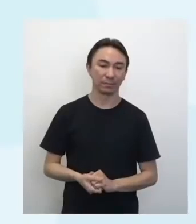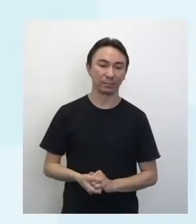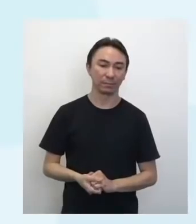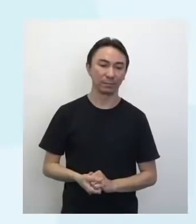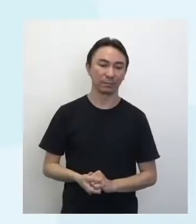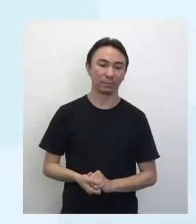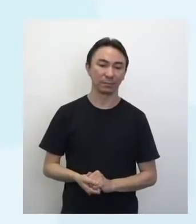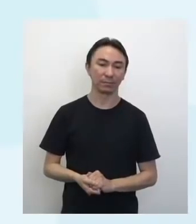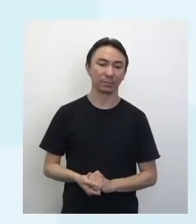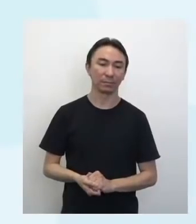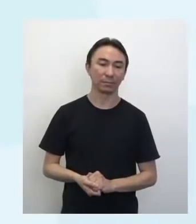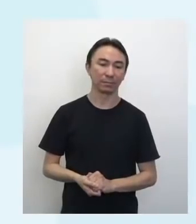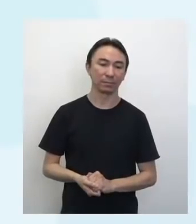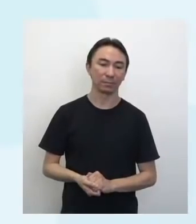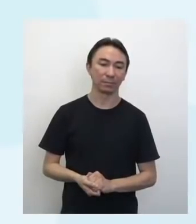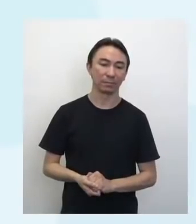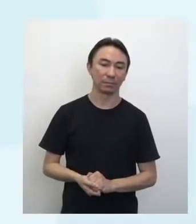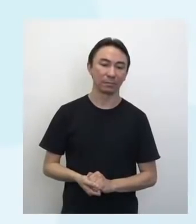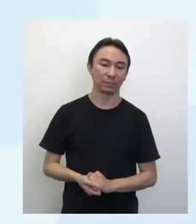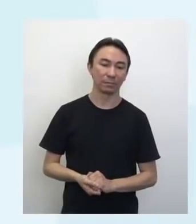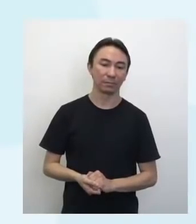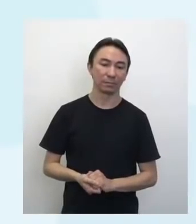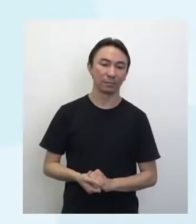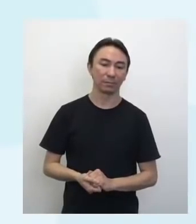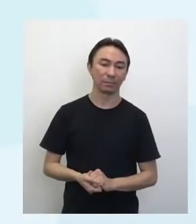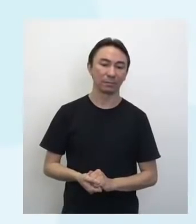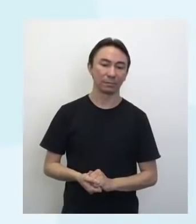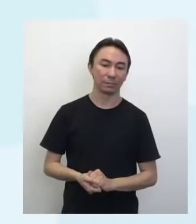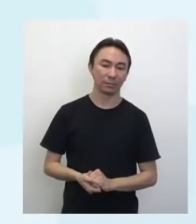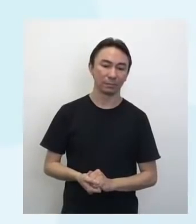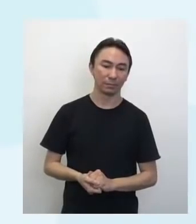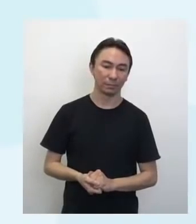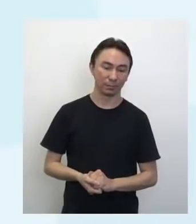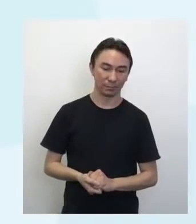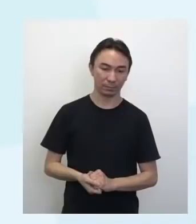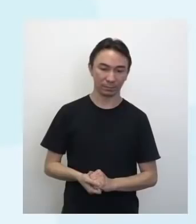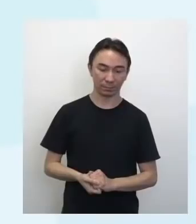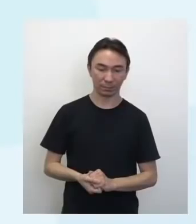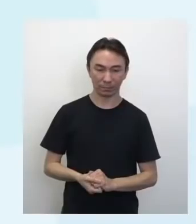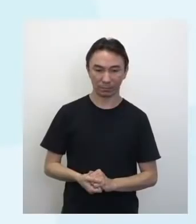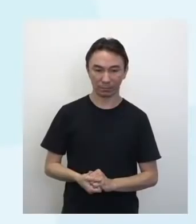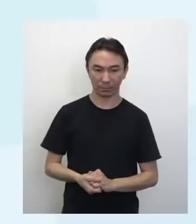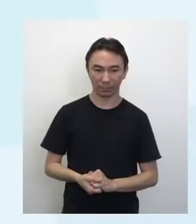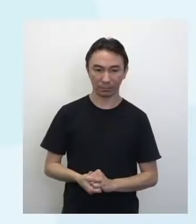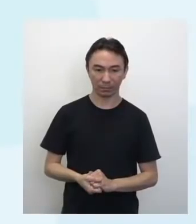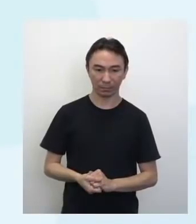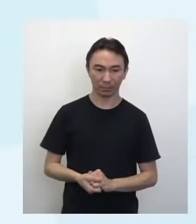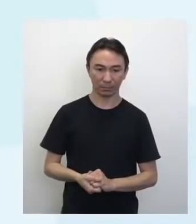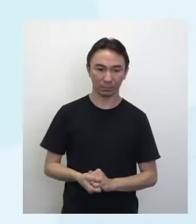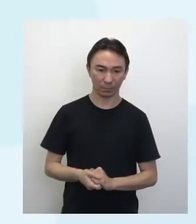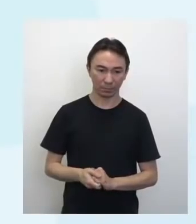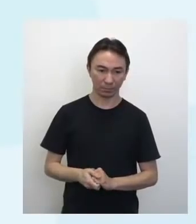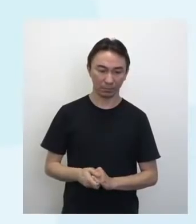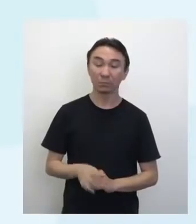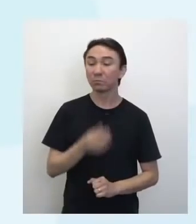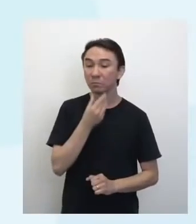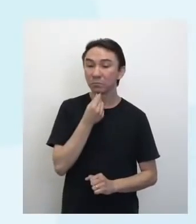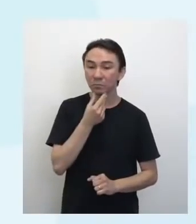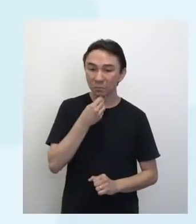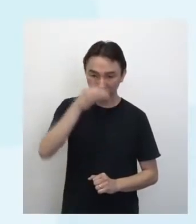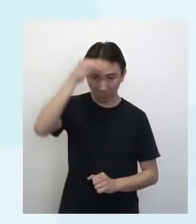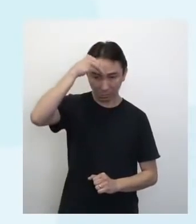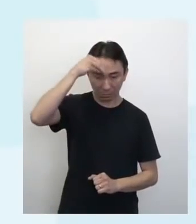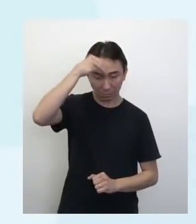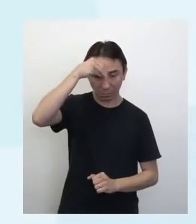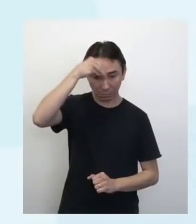dores and one half of her left on local sobrinho querido John completo ok